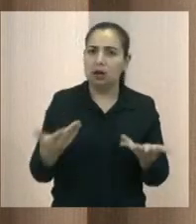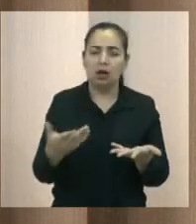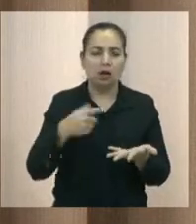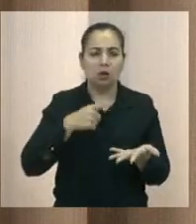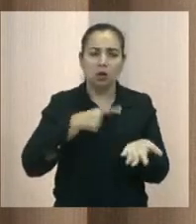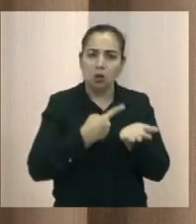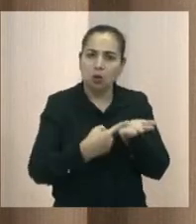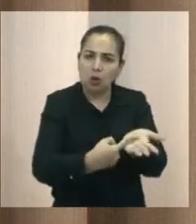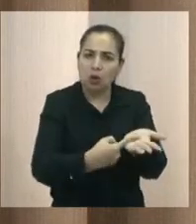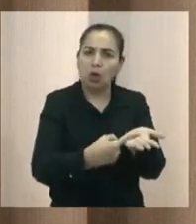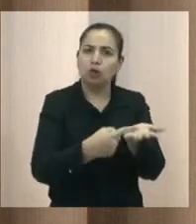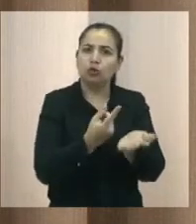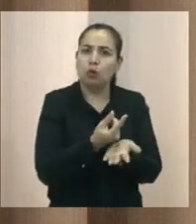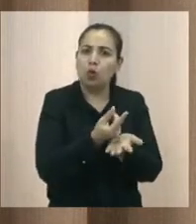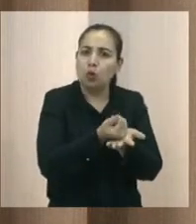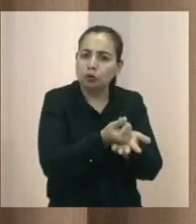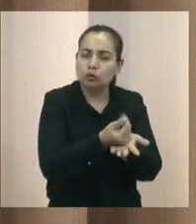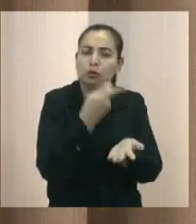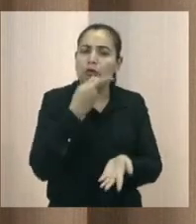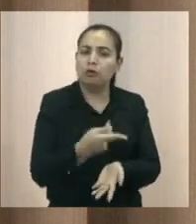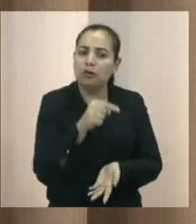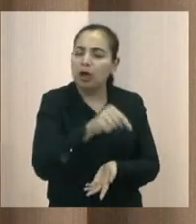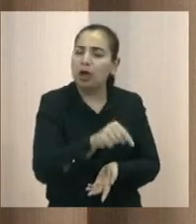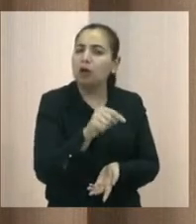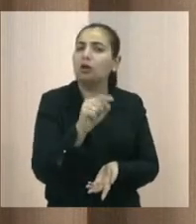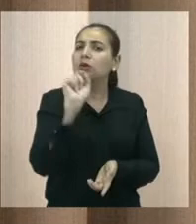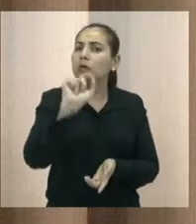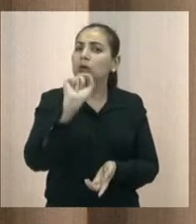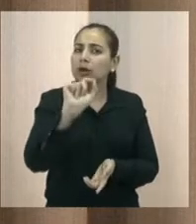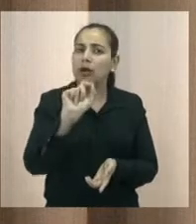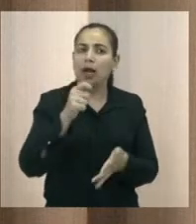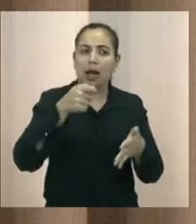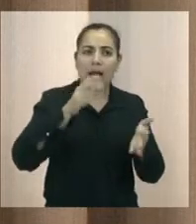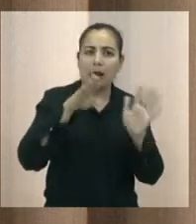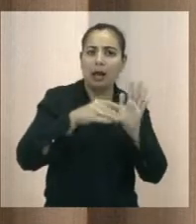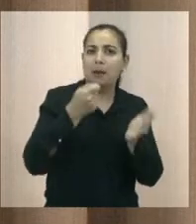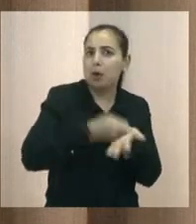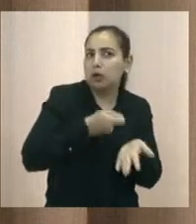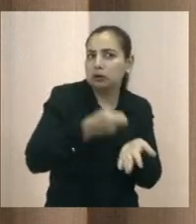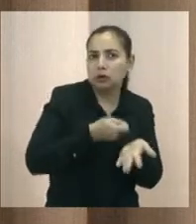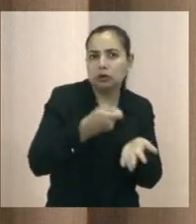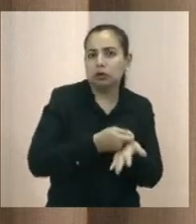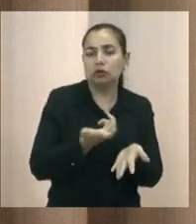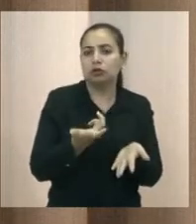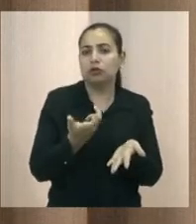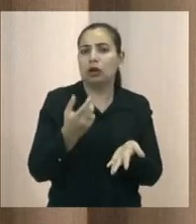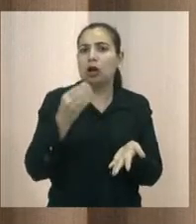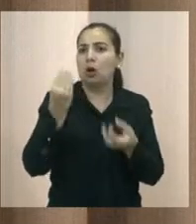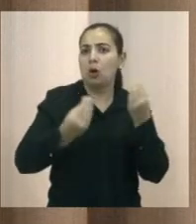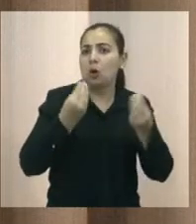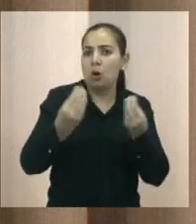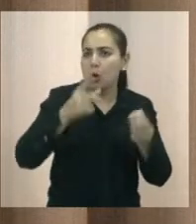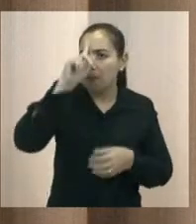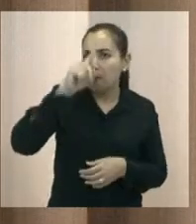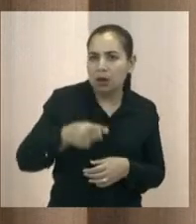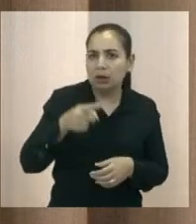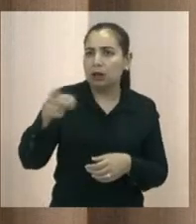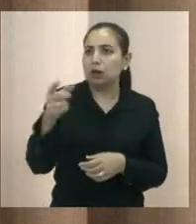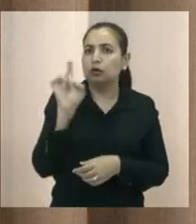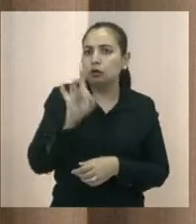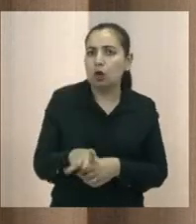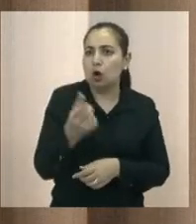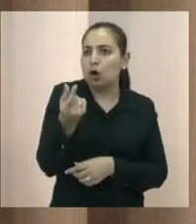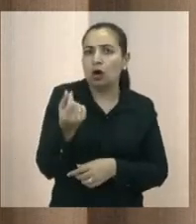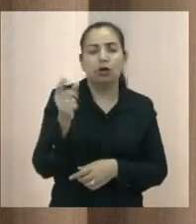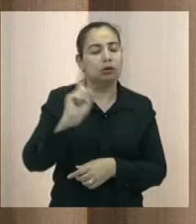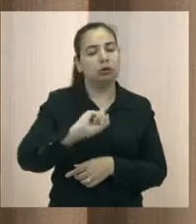do Consumidor também diz que você não pode exigir, né, uma vantagem manifestamente excessiva do consumidor, que ele